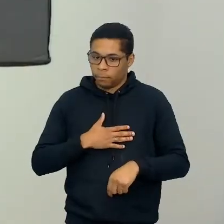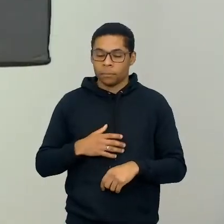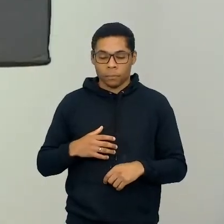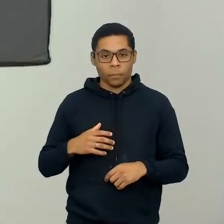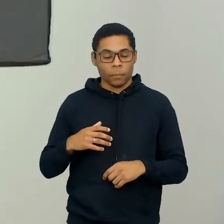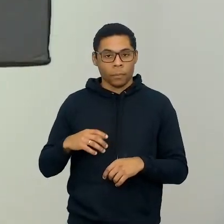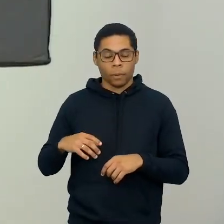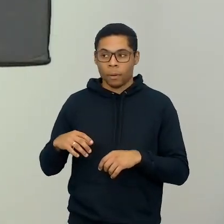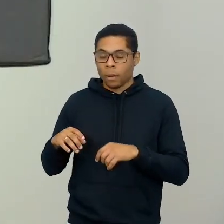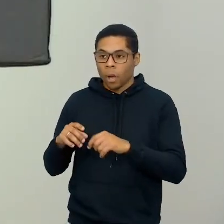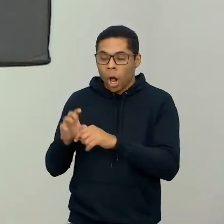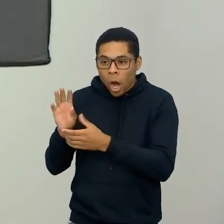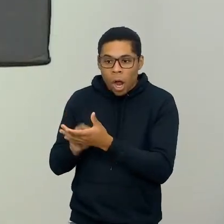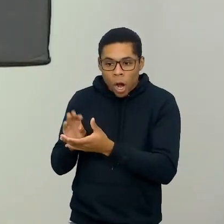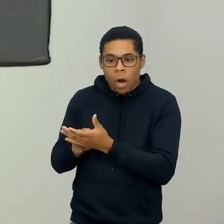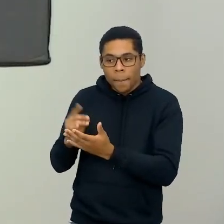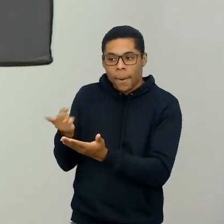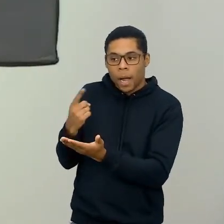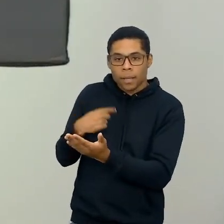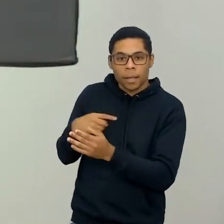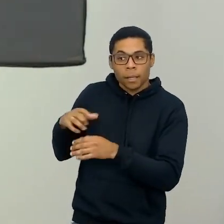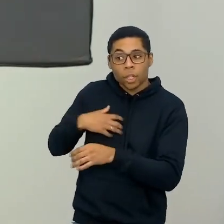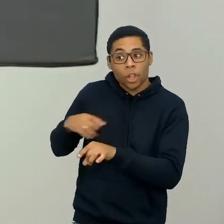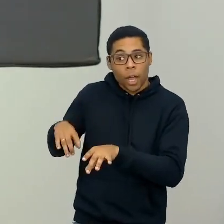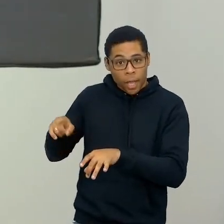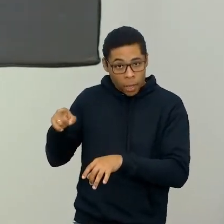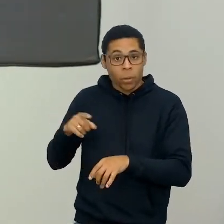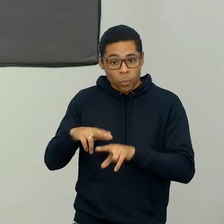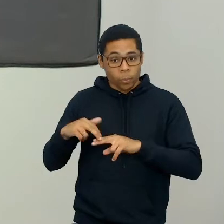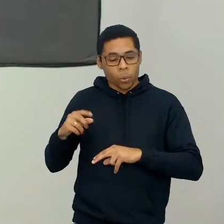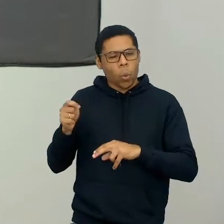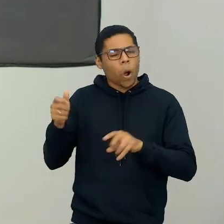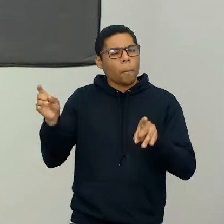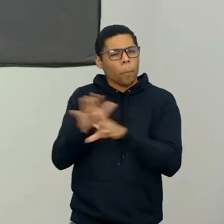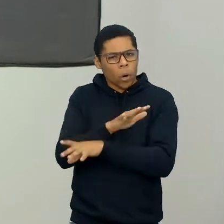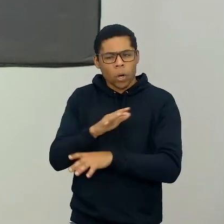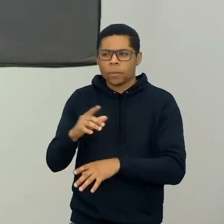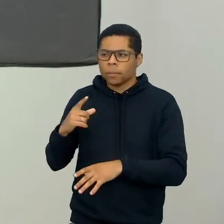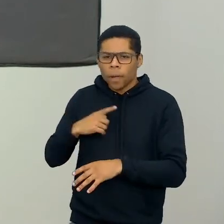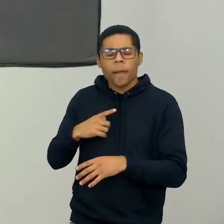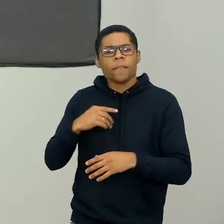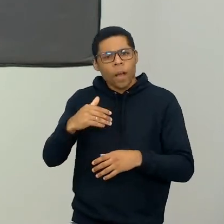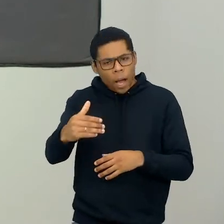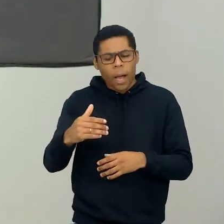sério. O nosso protótipo, então, já está quase pronto, a gente está montando ele passo a passo para você ir